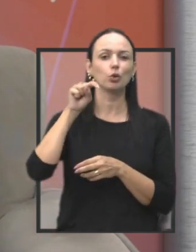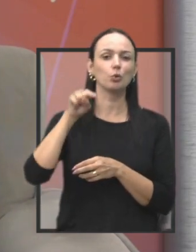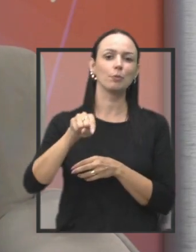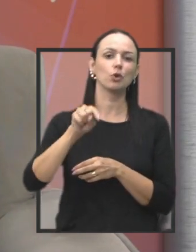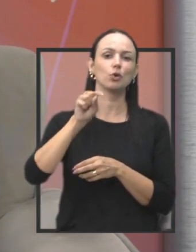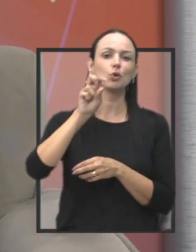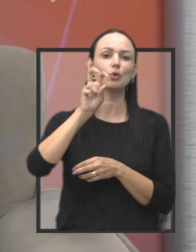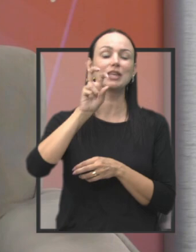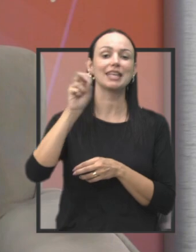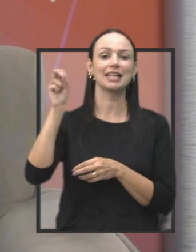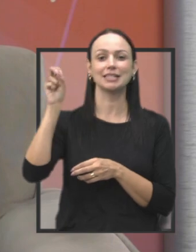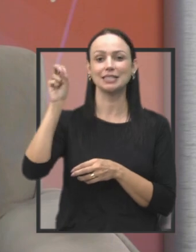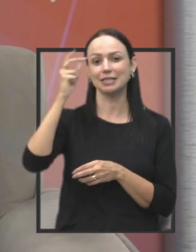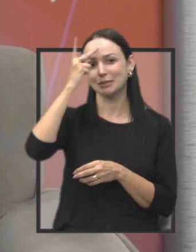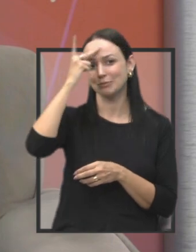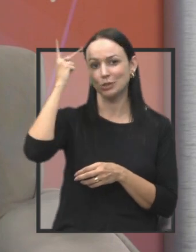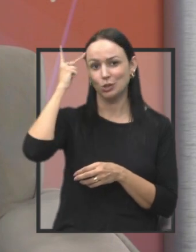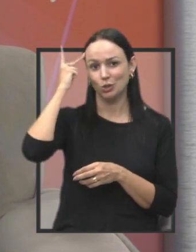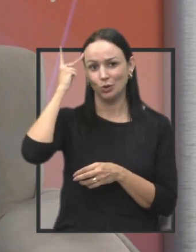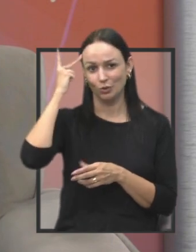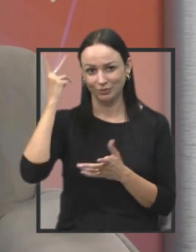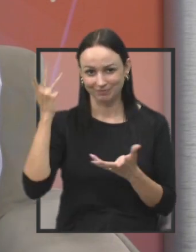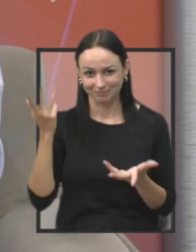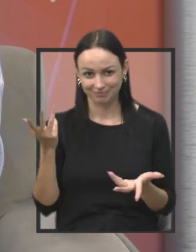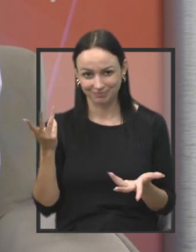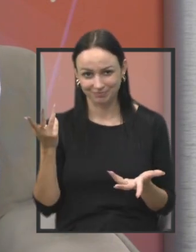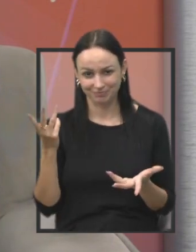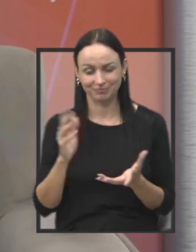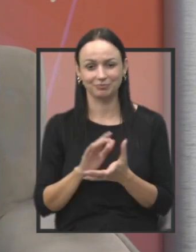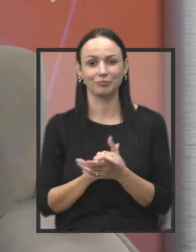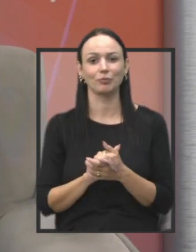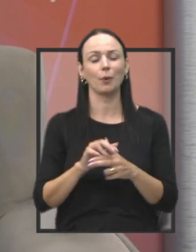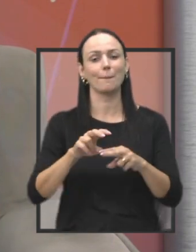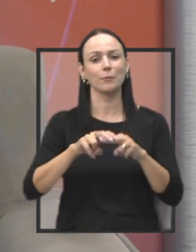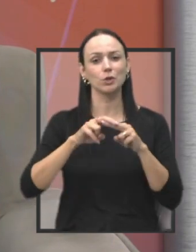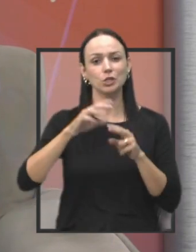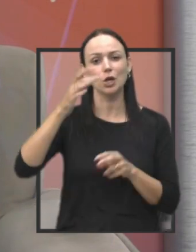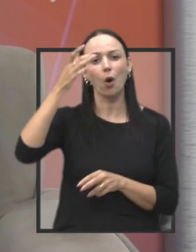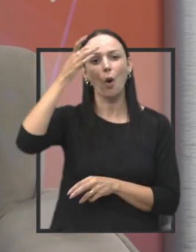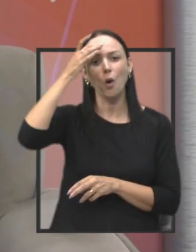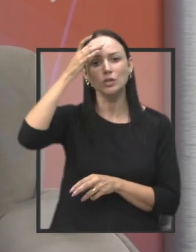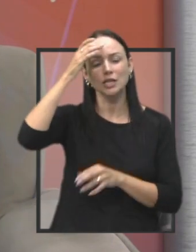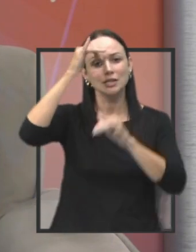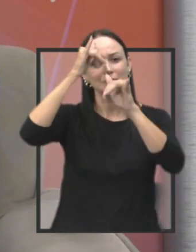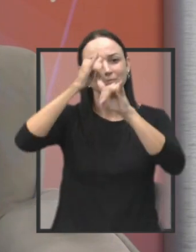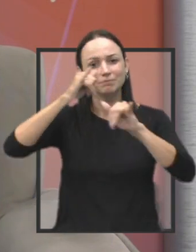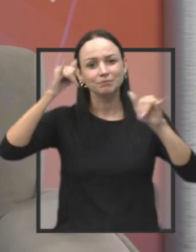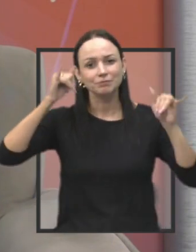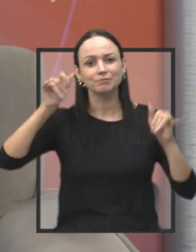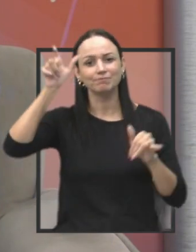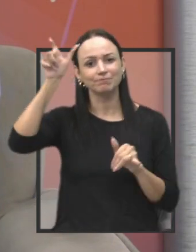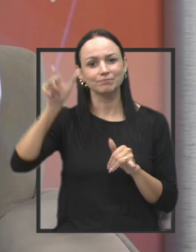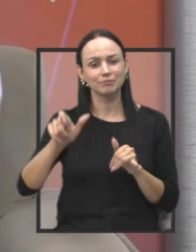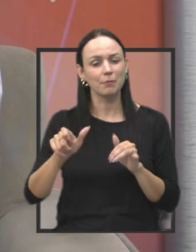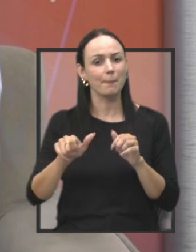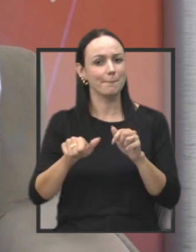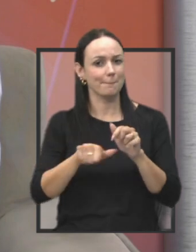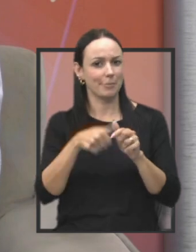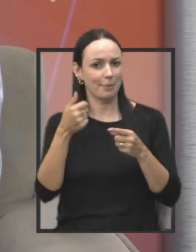8.500 contribuintes. Então, por isso, Danilo, a conscientização do contribuinte, em primeiro lugar.